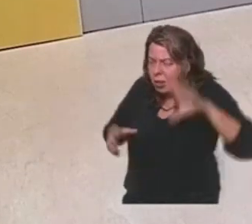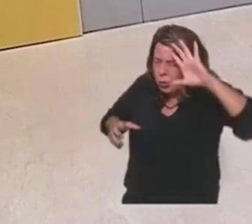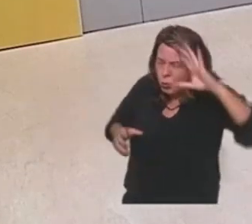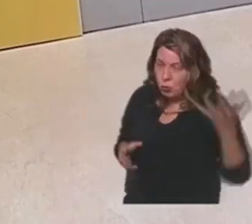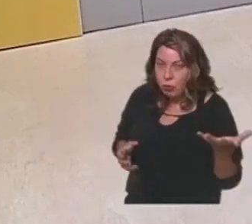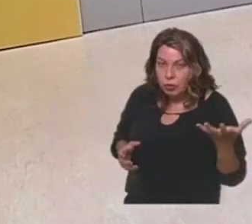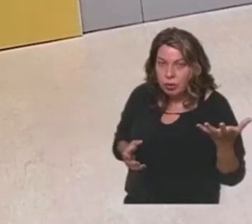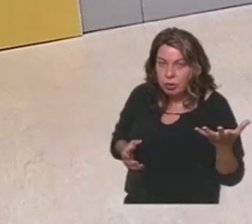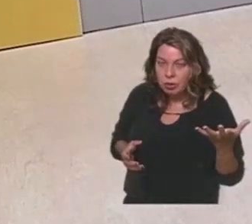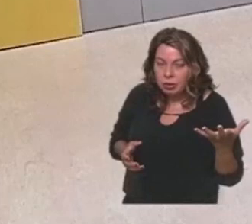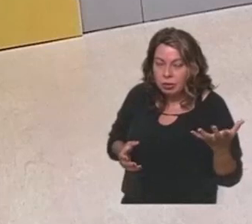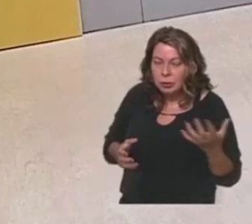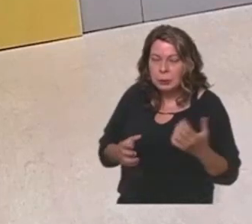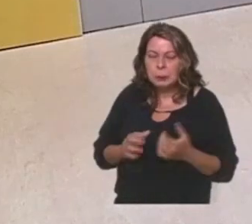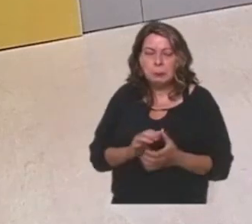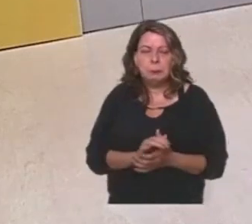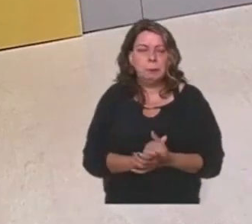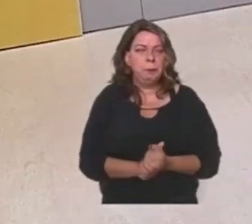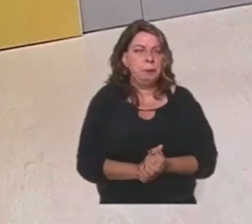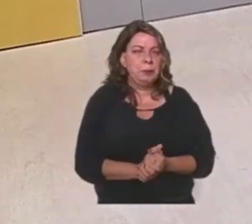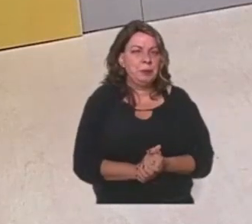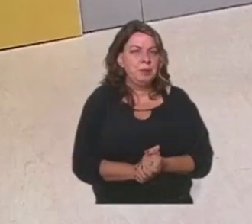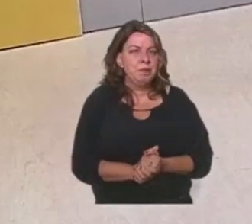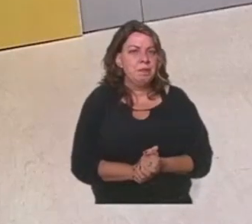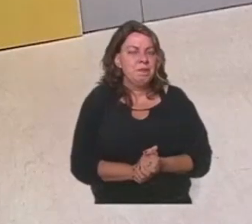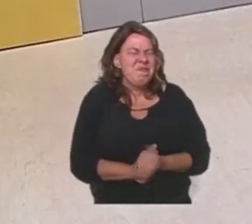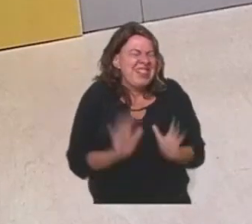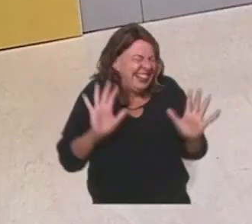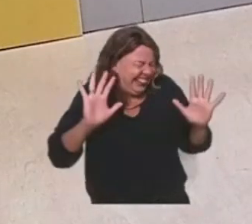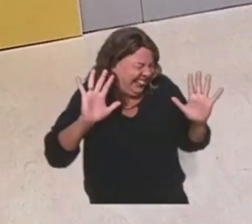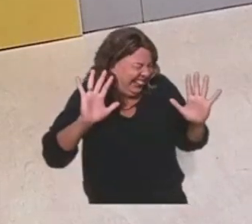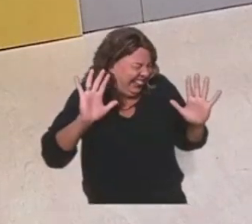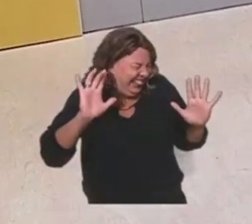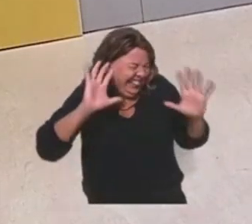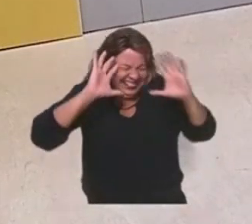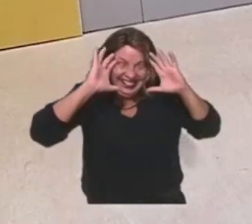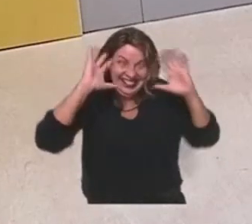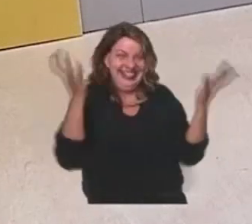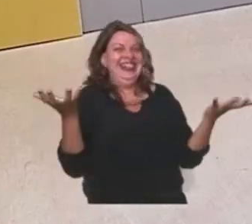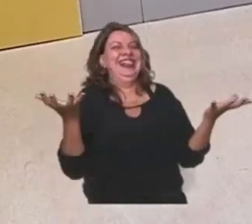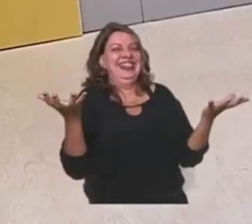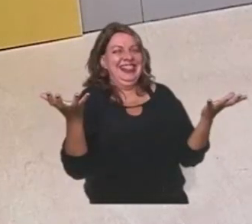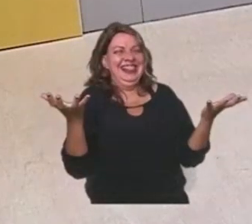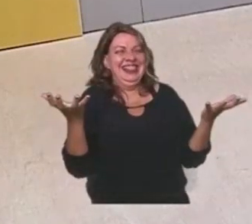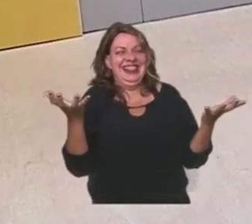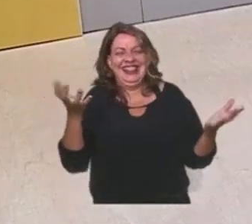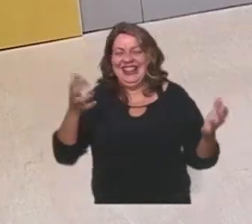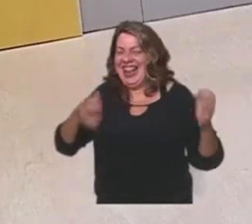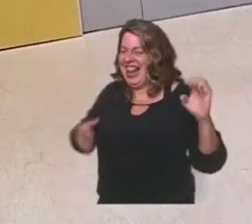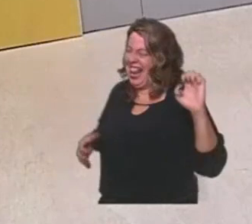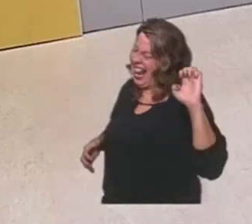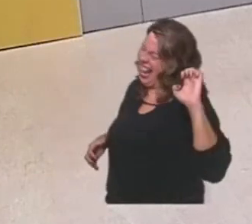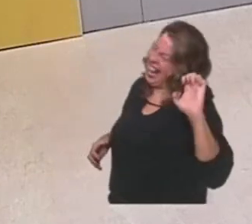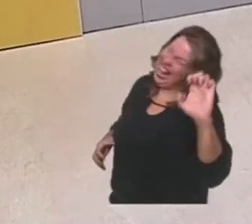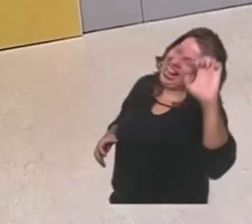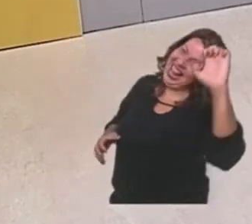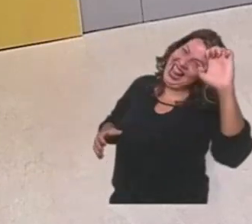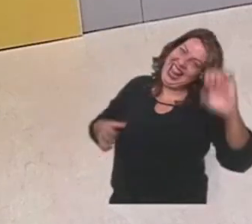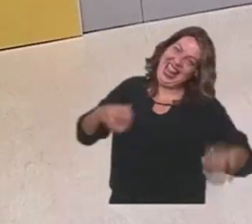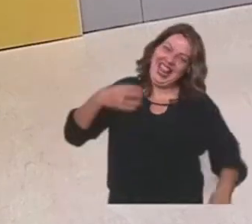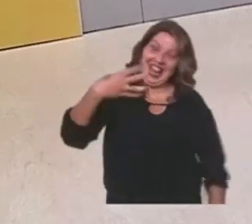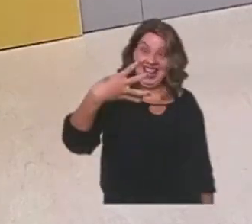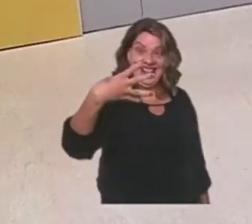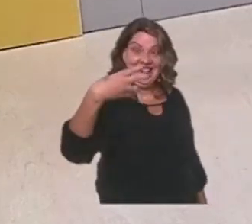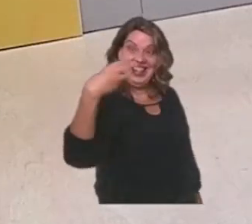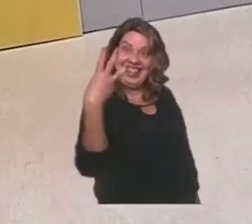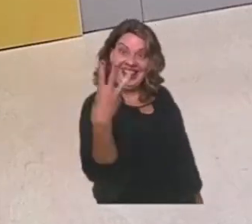decide. 43, 43. E decidiu! Que isso,